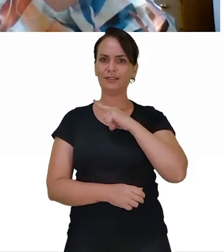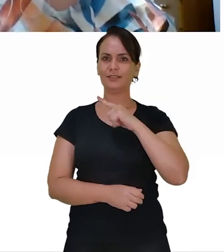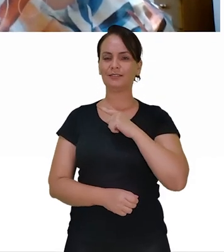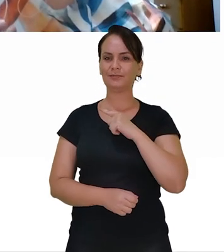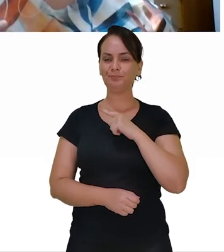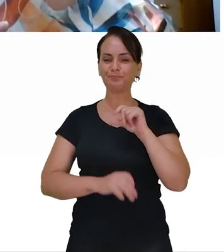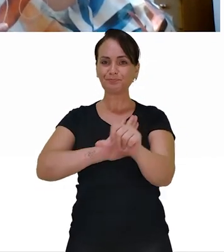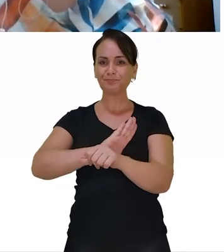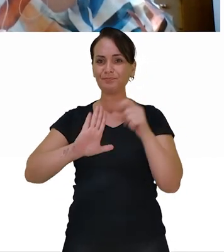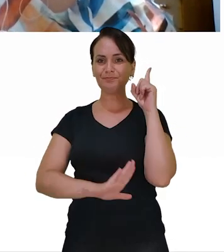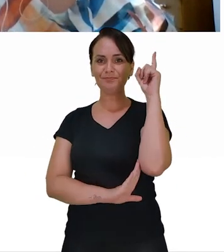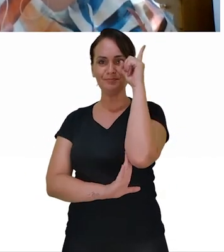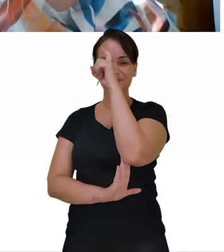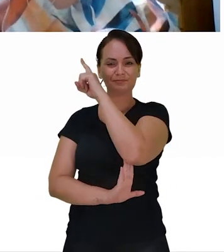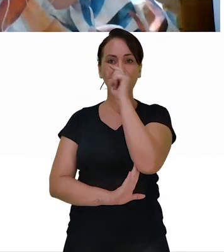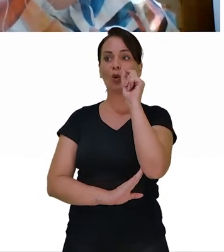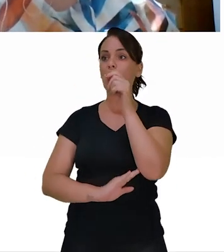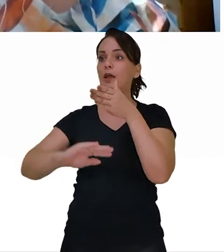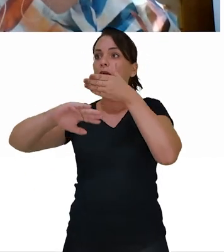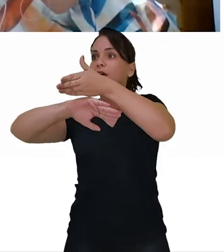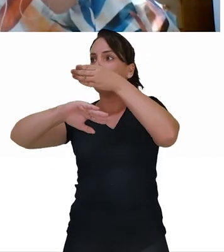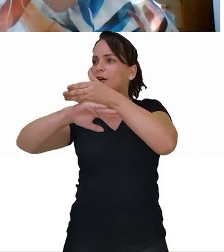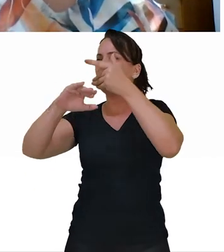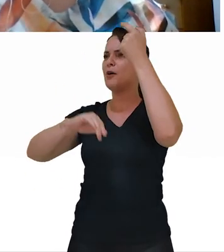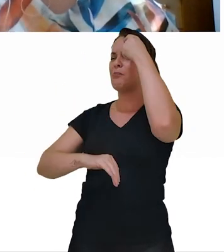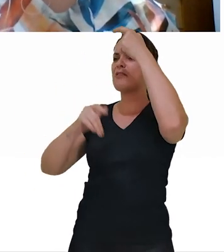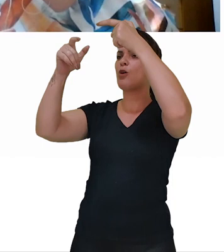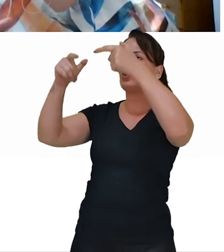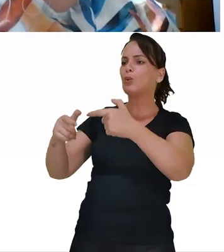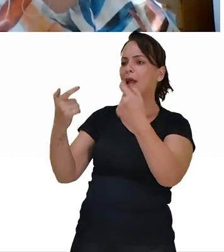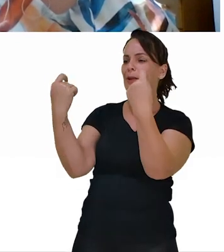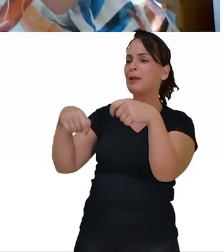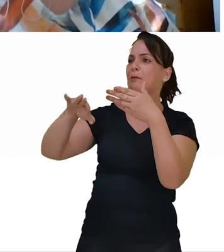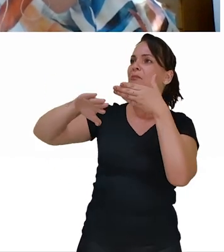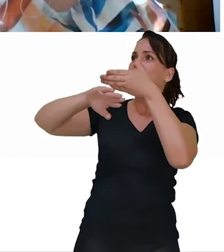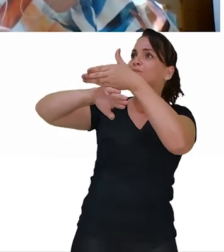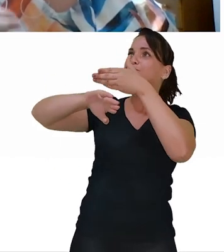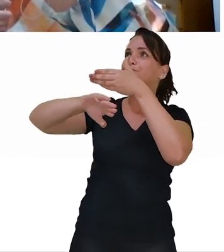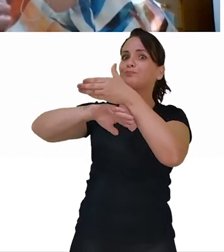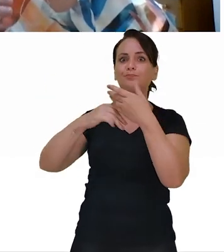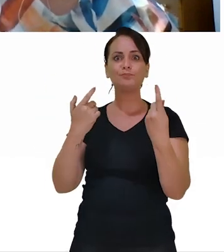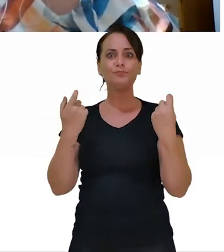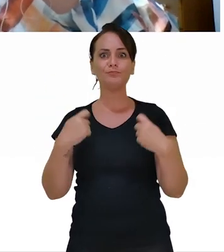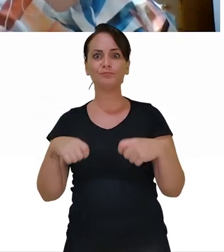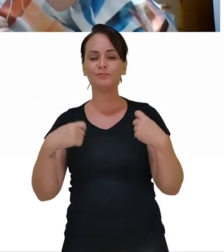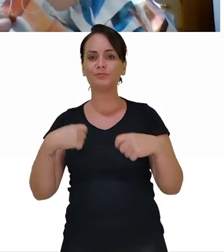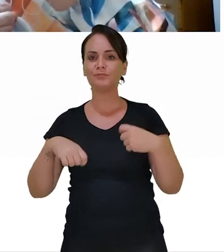primeira barreira é a barreira de atitude. Você pensar num lugar onde você tem que dar acesso, em que você ter